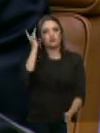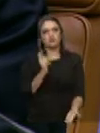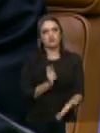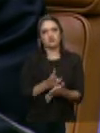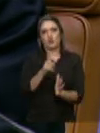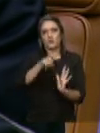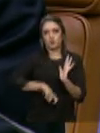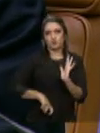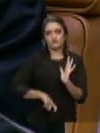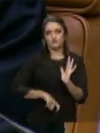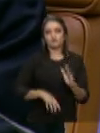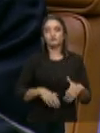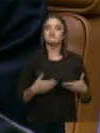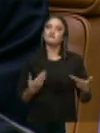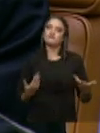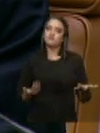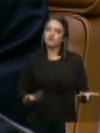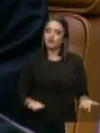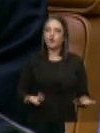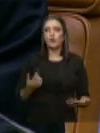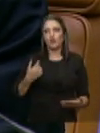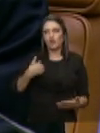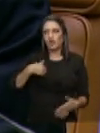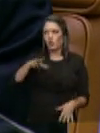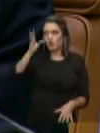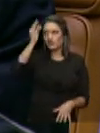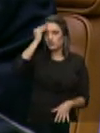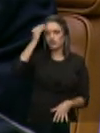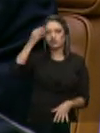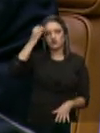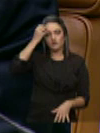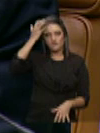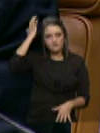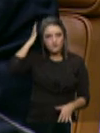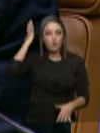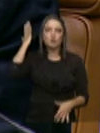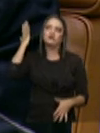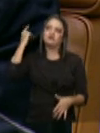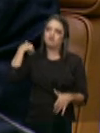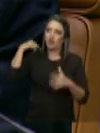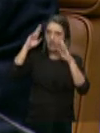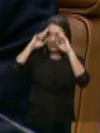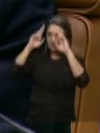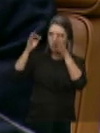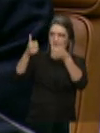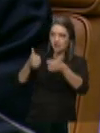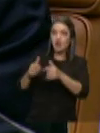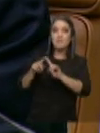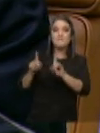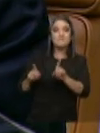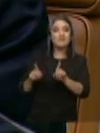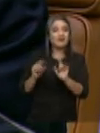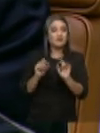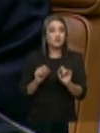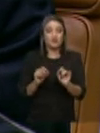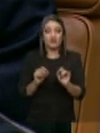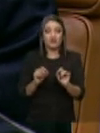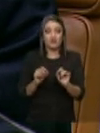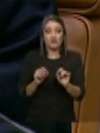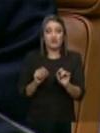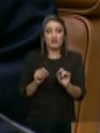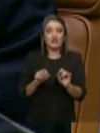De modo que, entendendo as razões do ministro Fux, respeitando as razões do ministro Fux, eu entendo que não há aqui nenhum grau